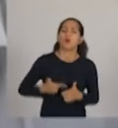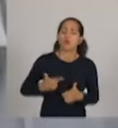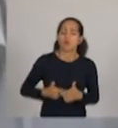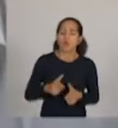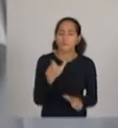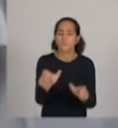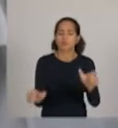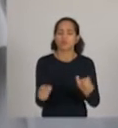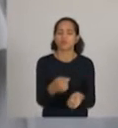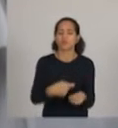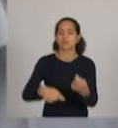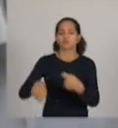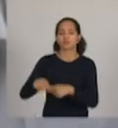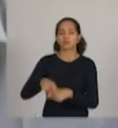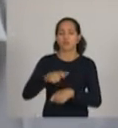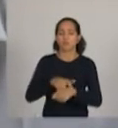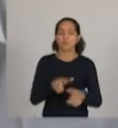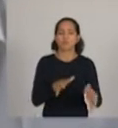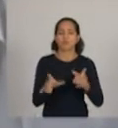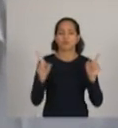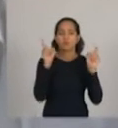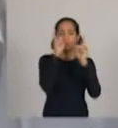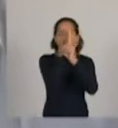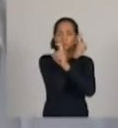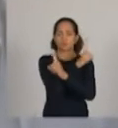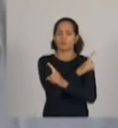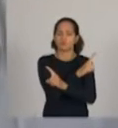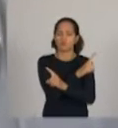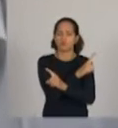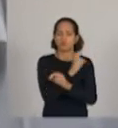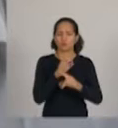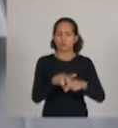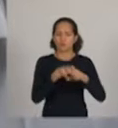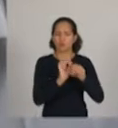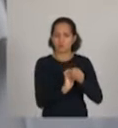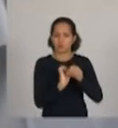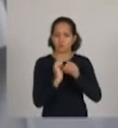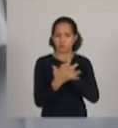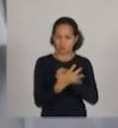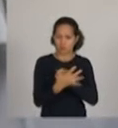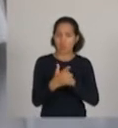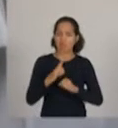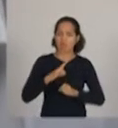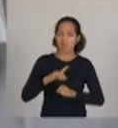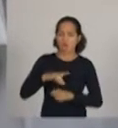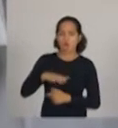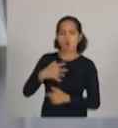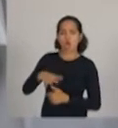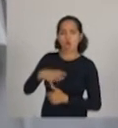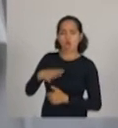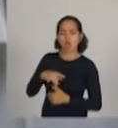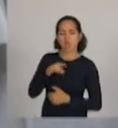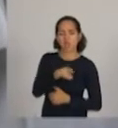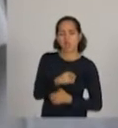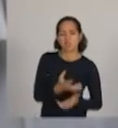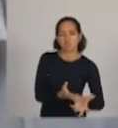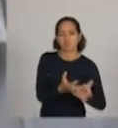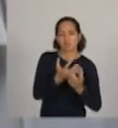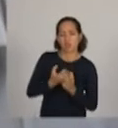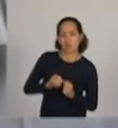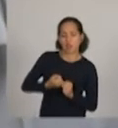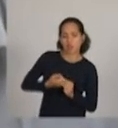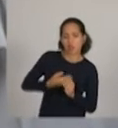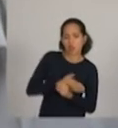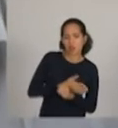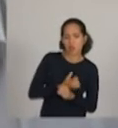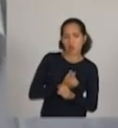administradores, os gestores, no momento tão difícil que passa a sociedade, têm ainda essa coragem de subtrair e de usar mal